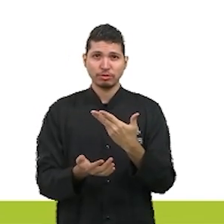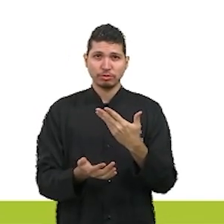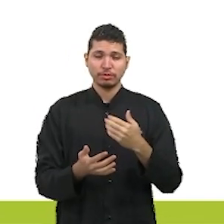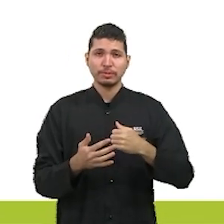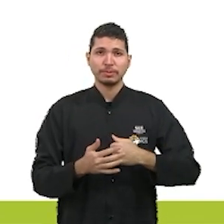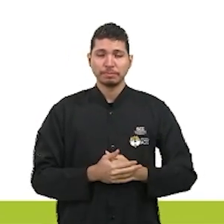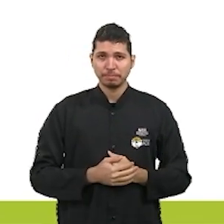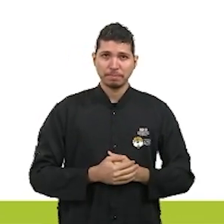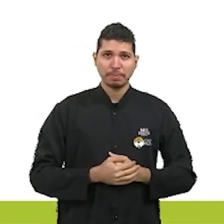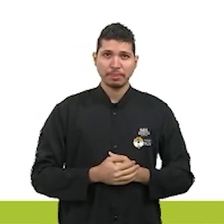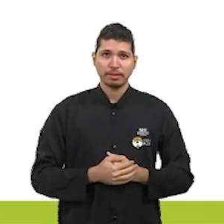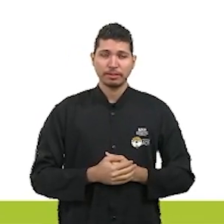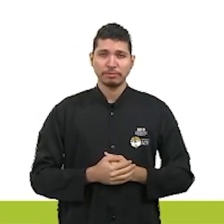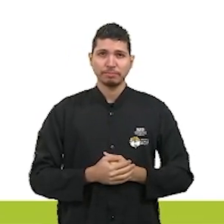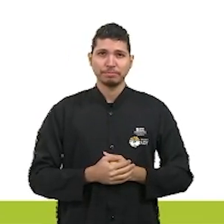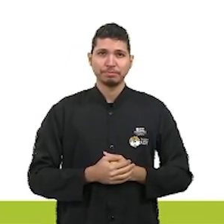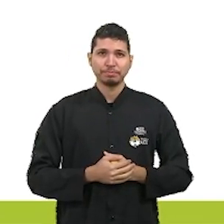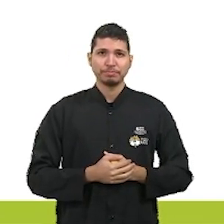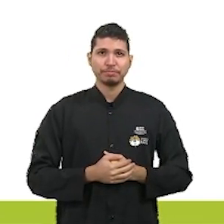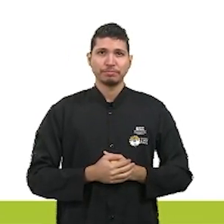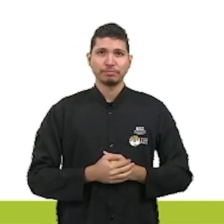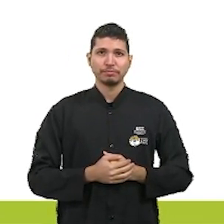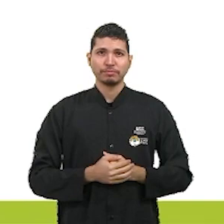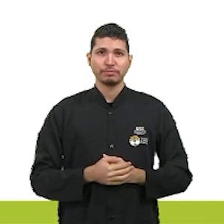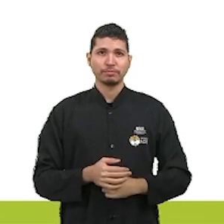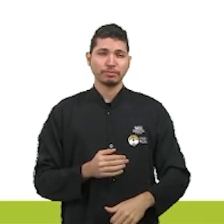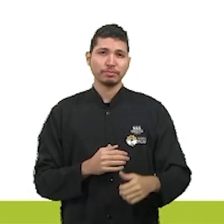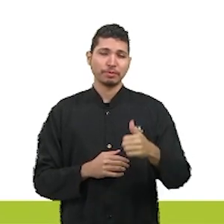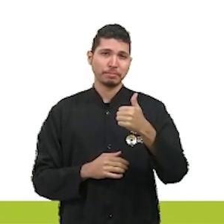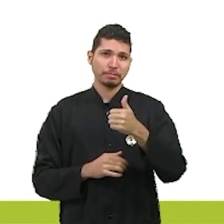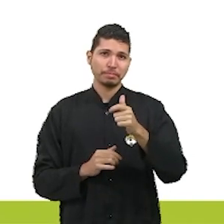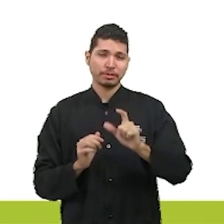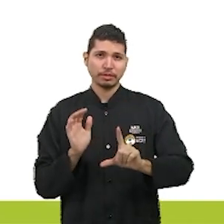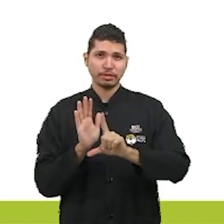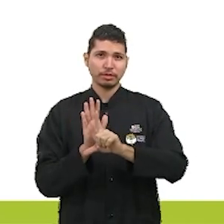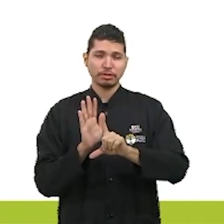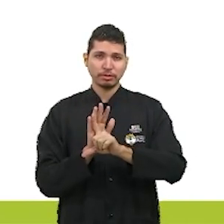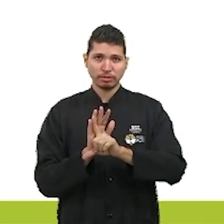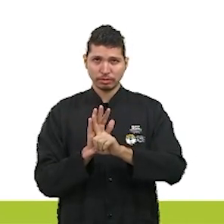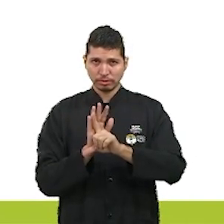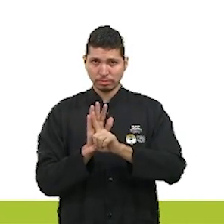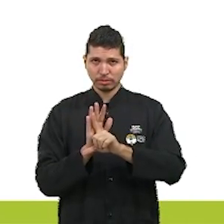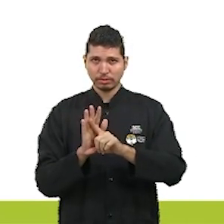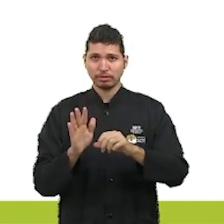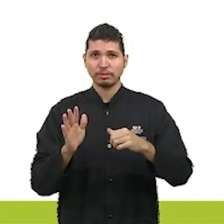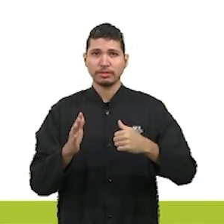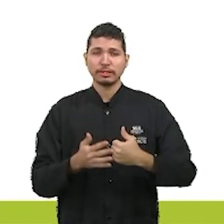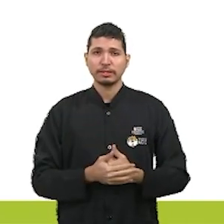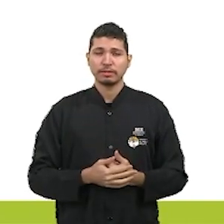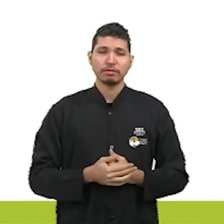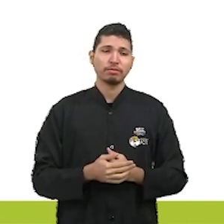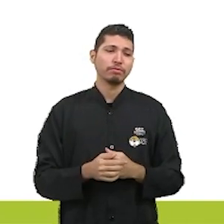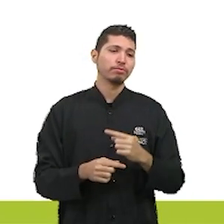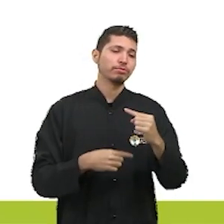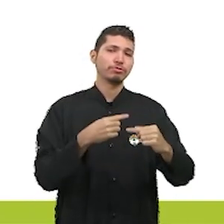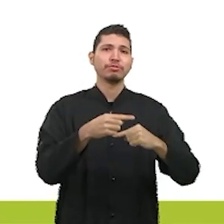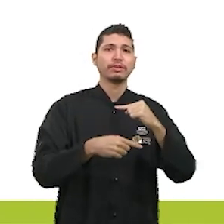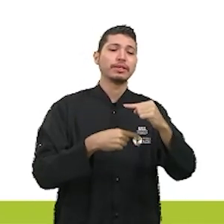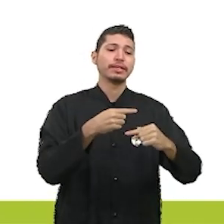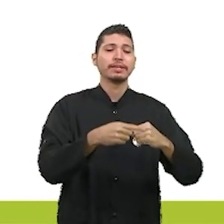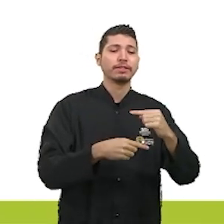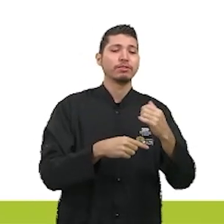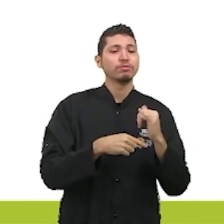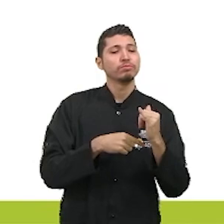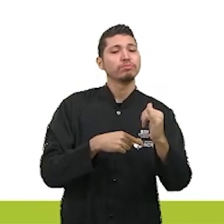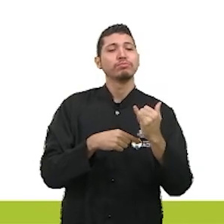de eletrodinâmica, também ali na primeira lei de Ohm, que quem é que gera essa energia para o circuito, que a gente chamou